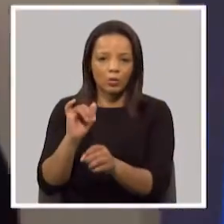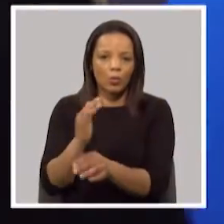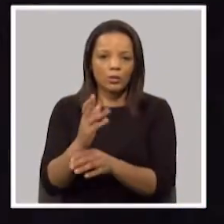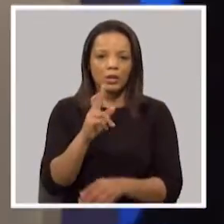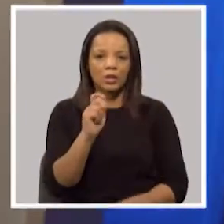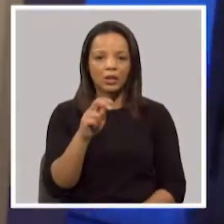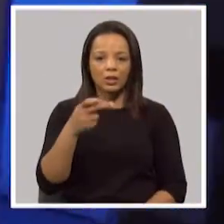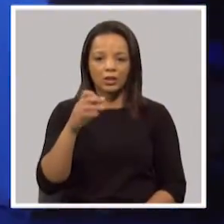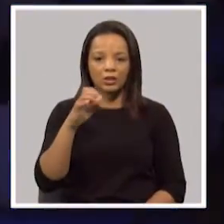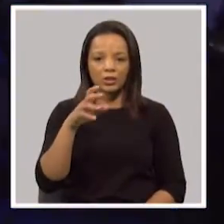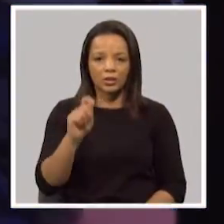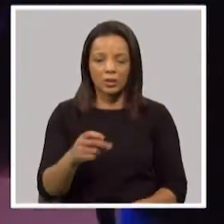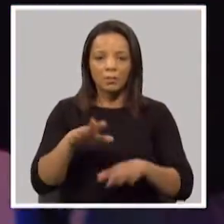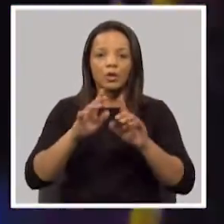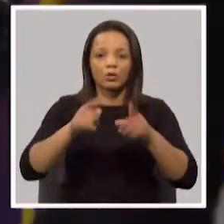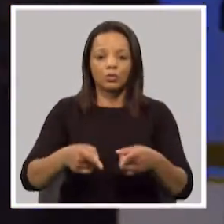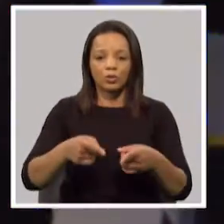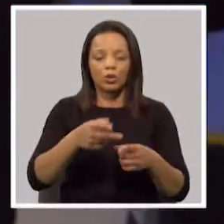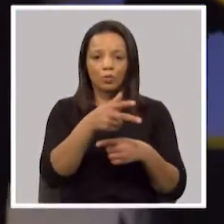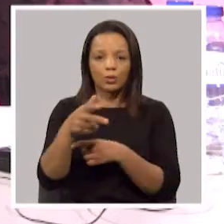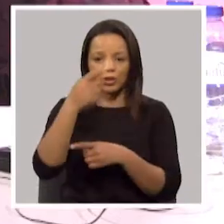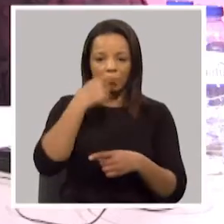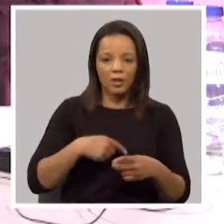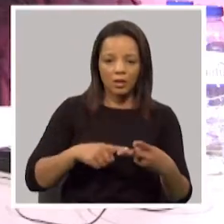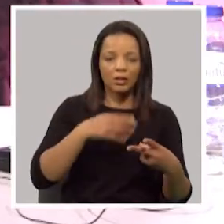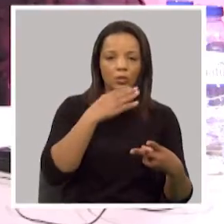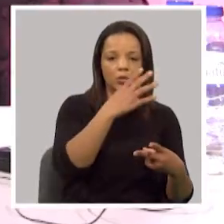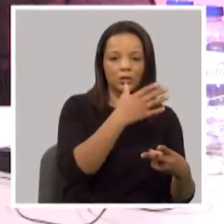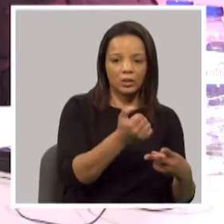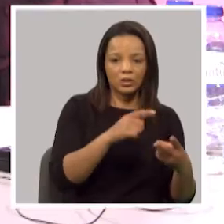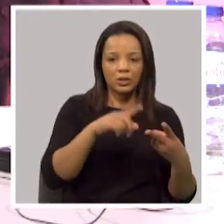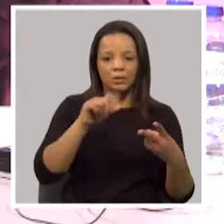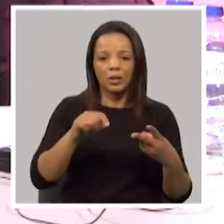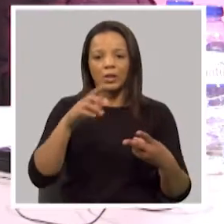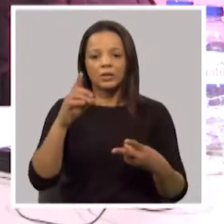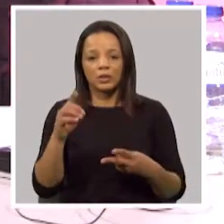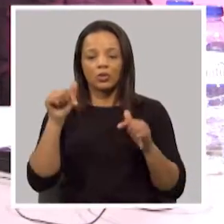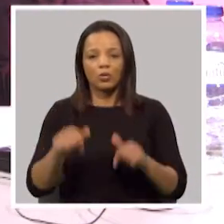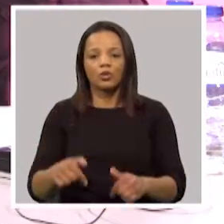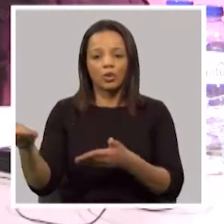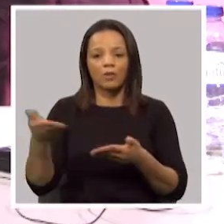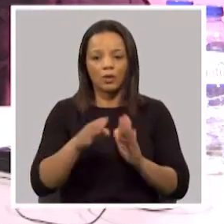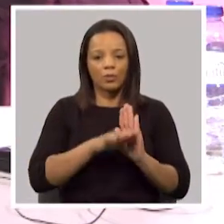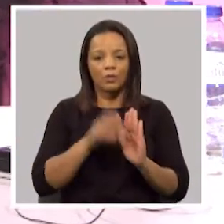Renascença, mas tudo começou com uma reportagem falhada aos 15 anos e um casting falhado aos 16. A convidada